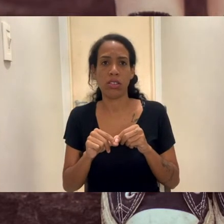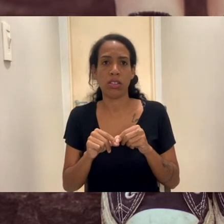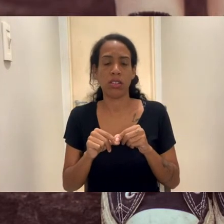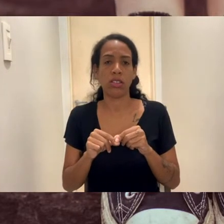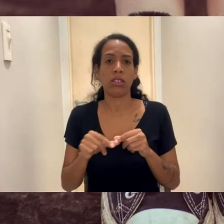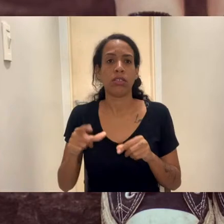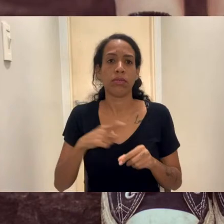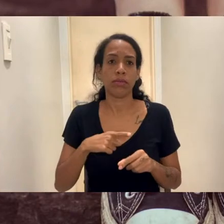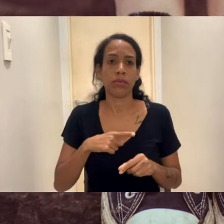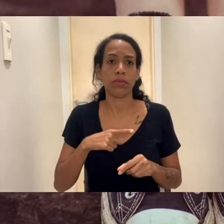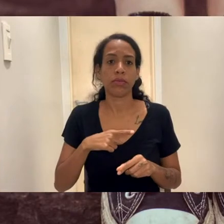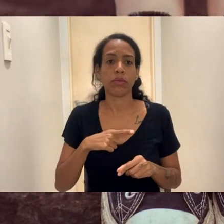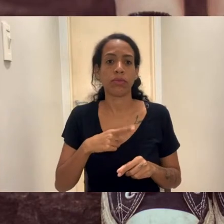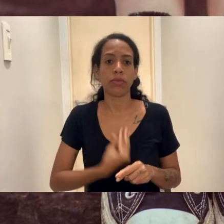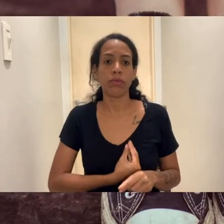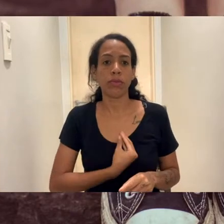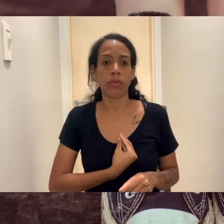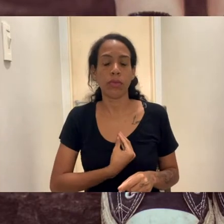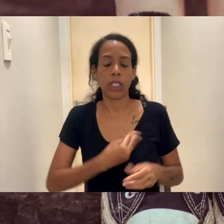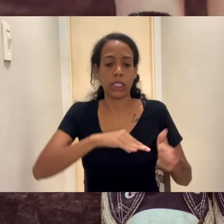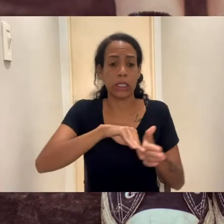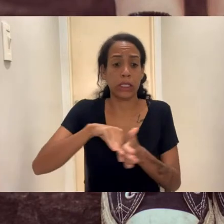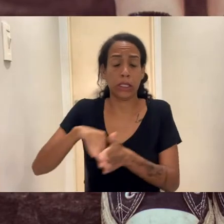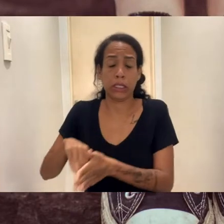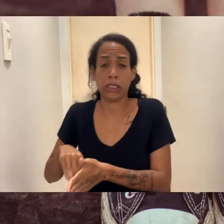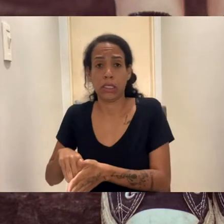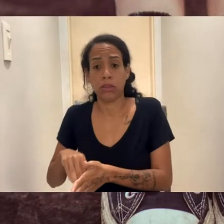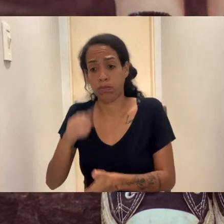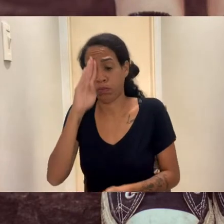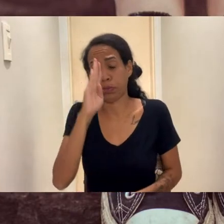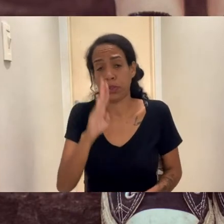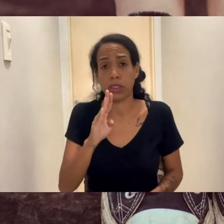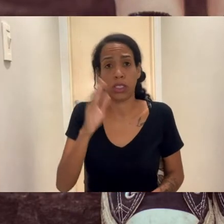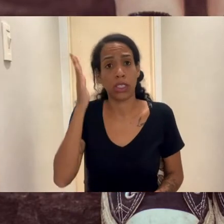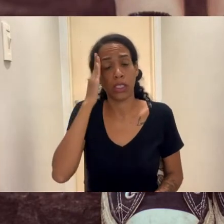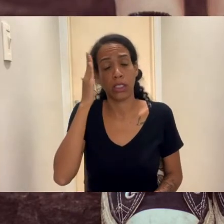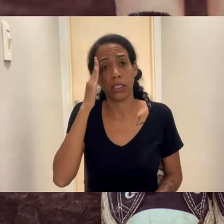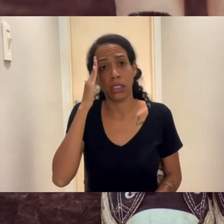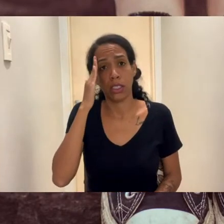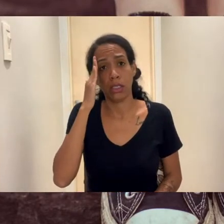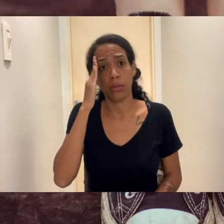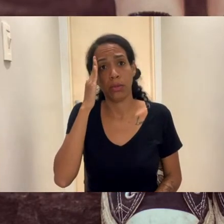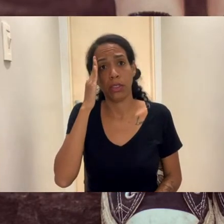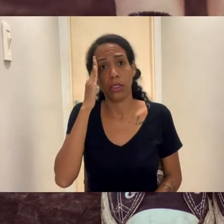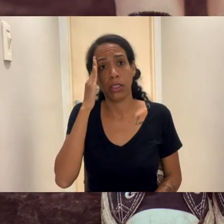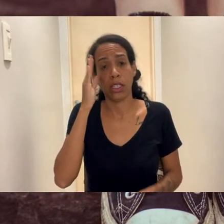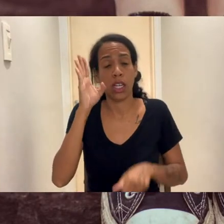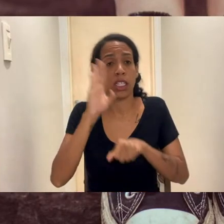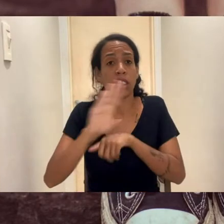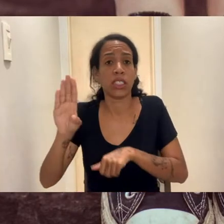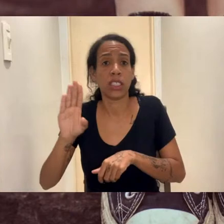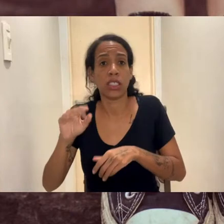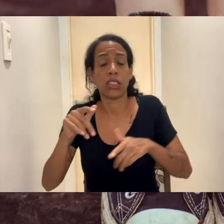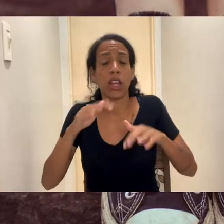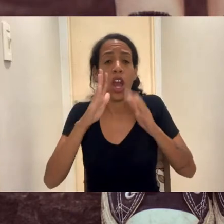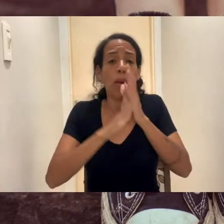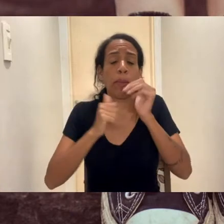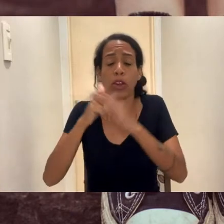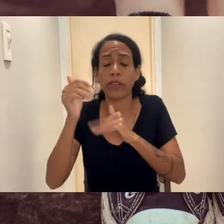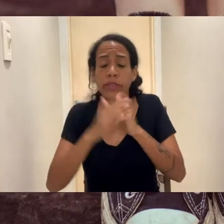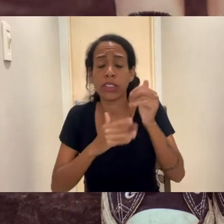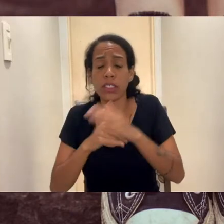socioeducativo, né, que saia desse foco de um saber e de uma ciência e de uma profissão individualizada